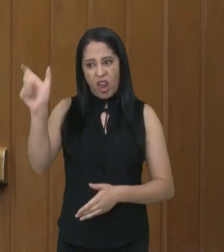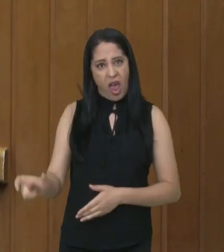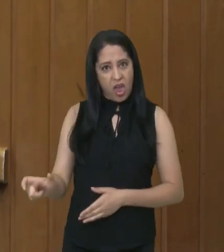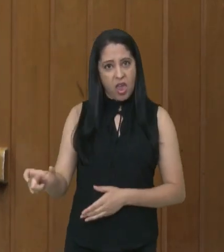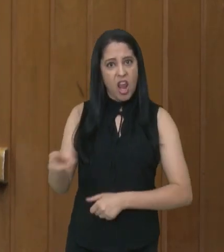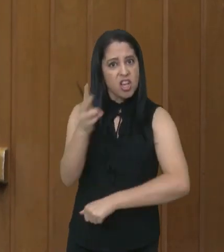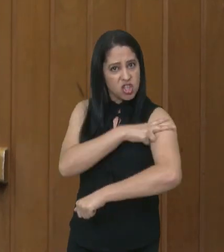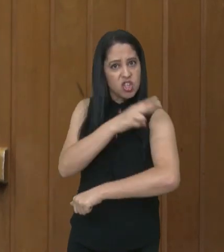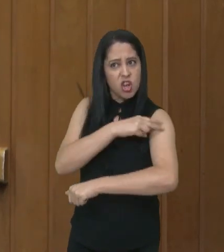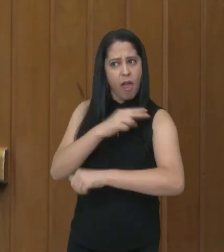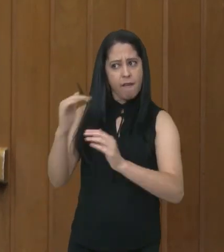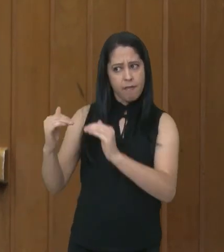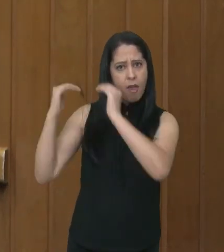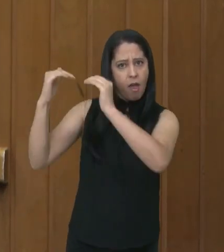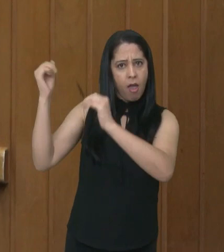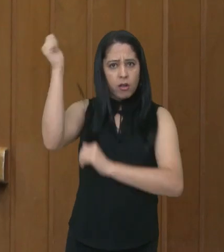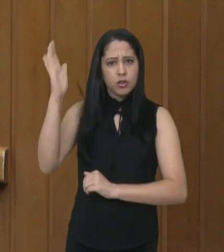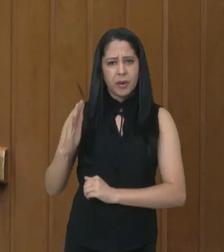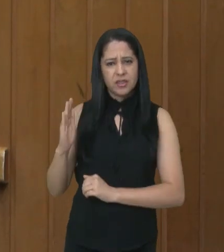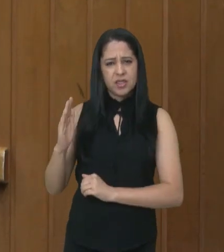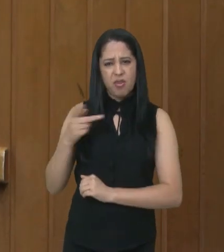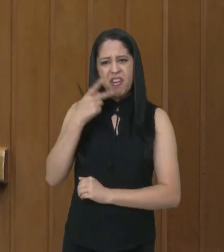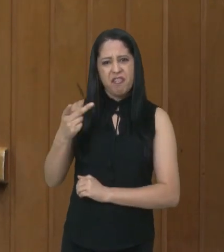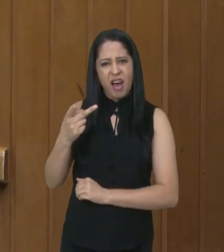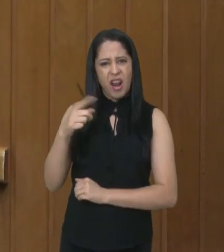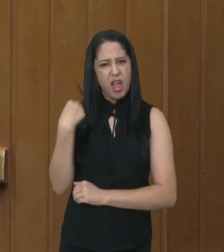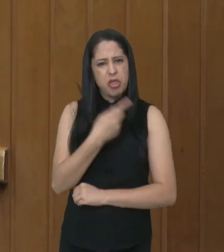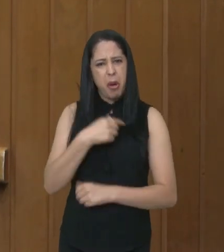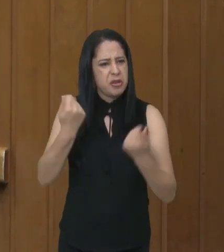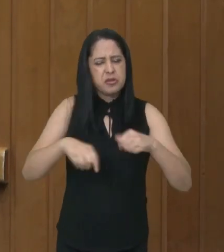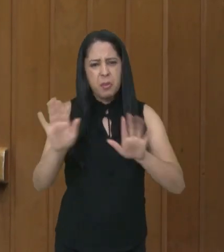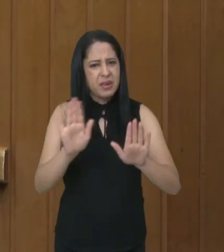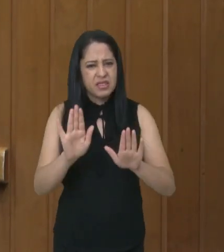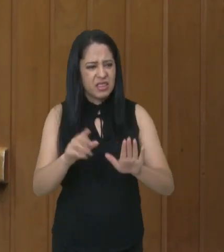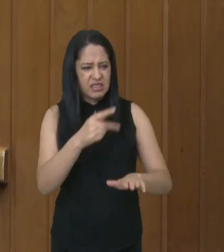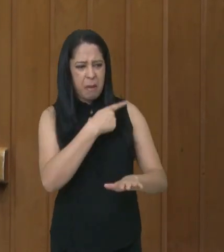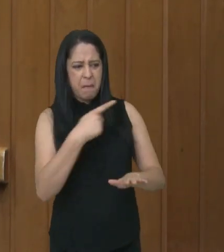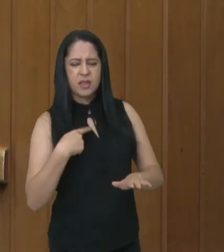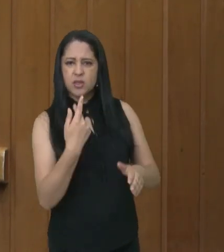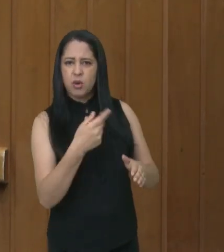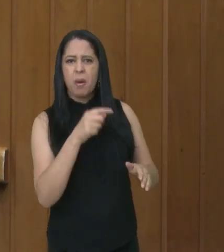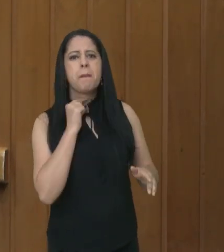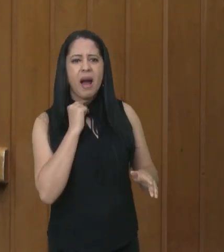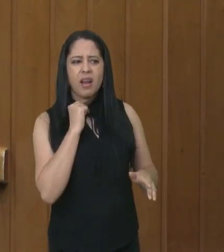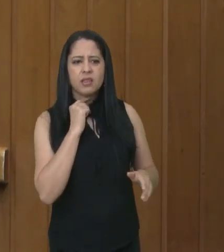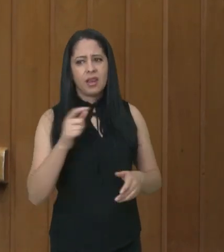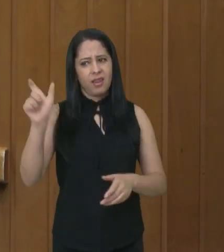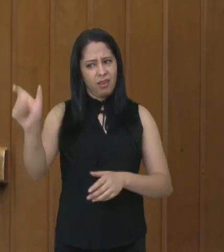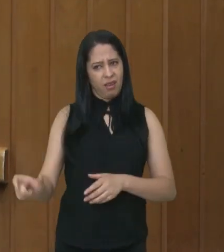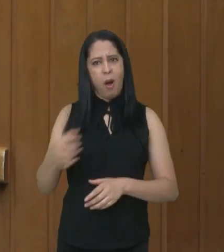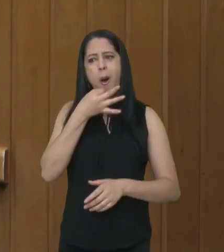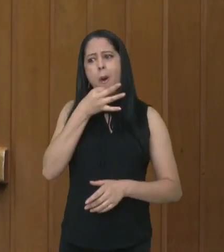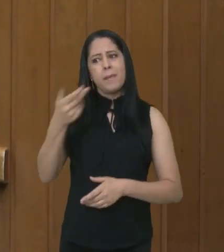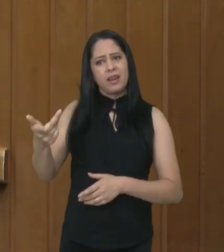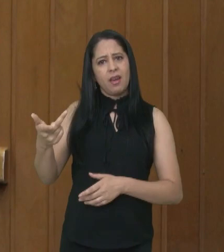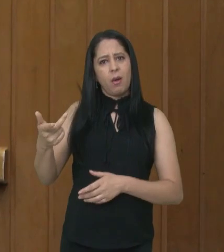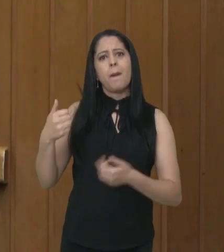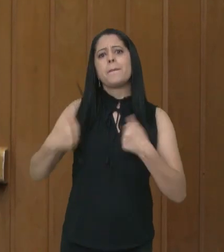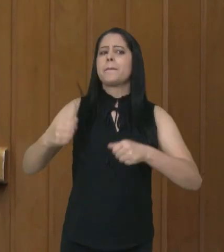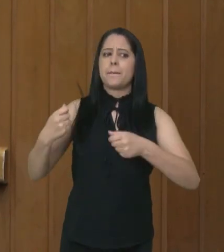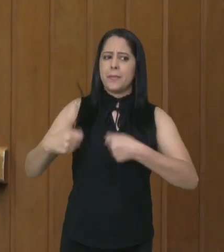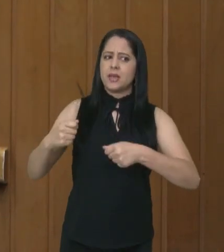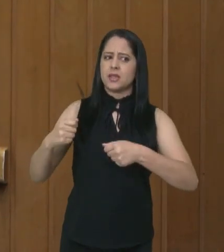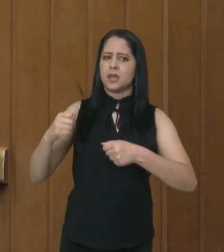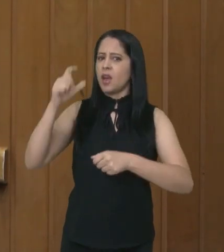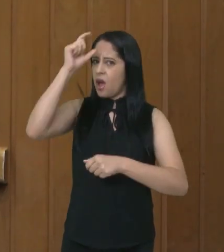que nós não precisamos de líderes espirituais, tomara que ele mude, porque o discurso dele na posse já foi de